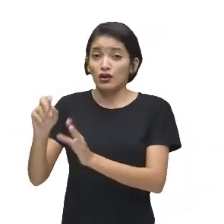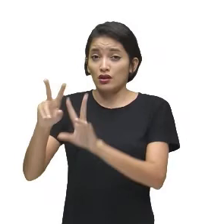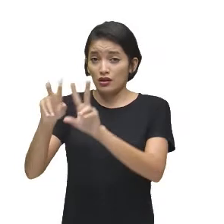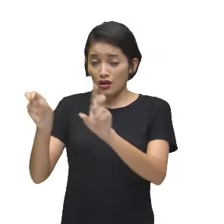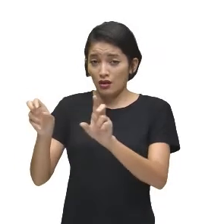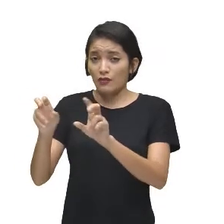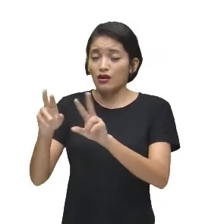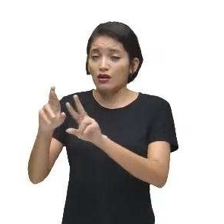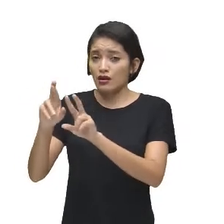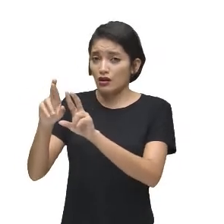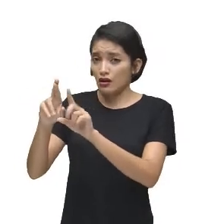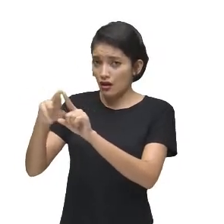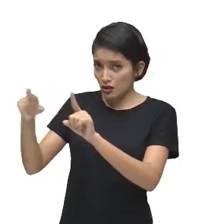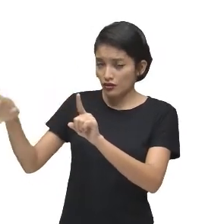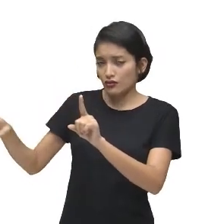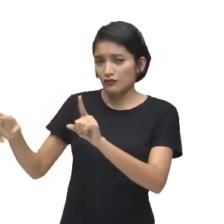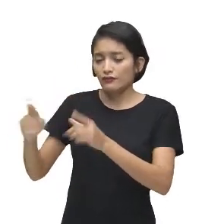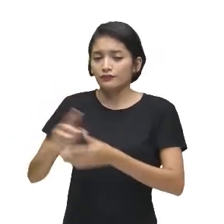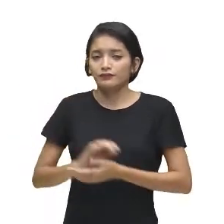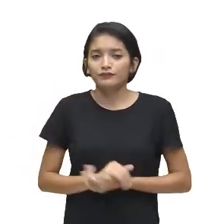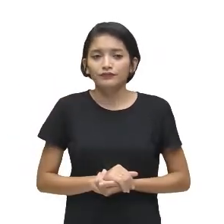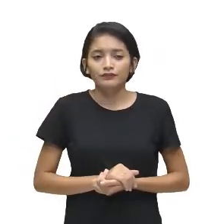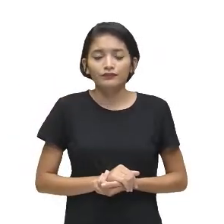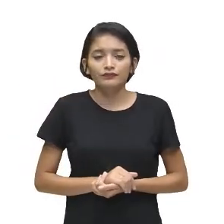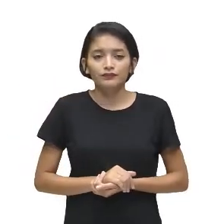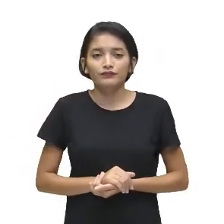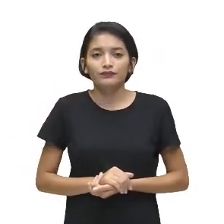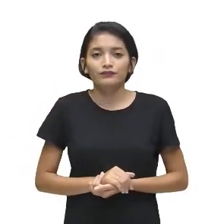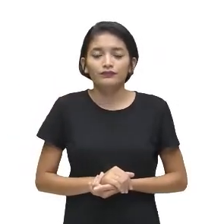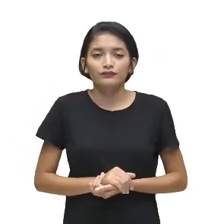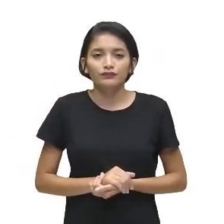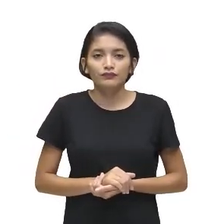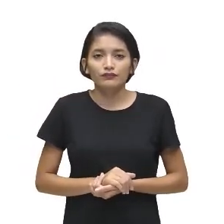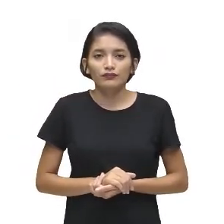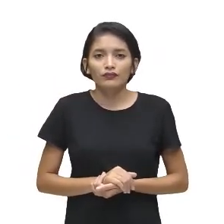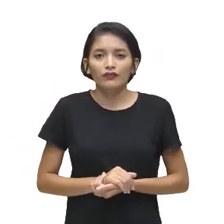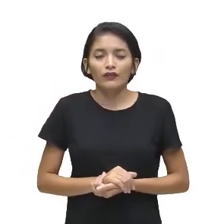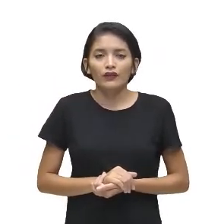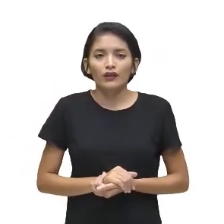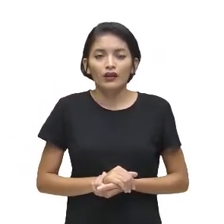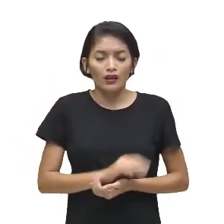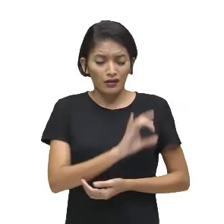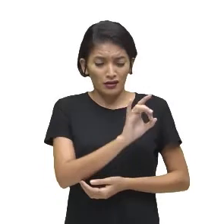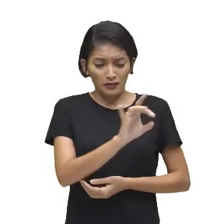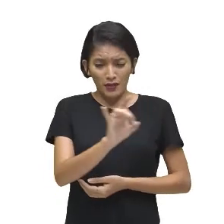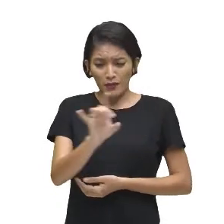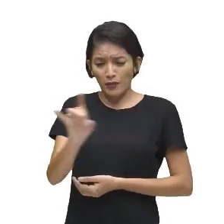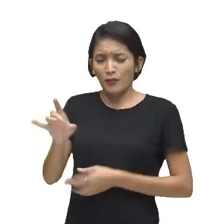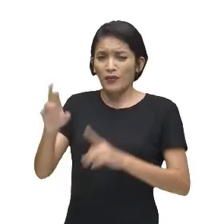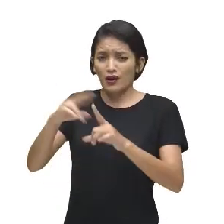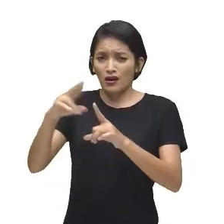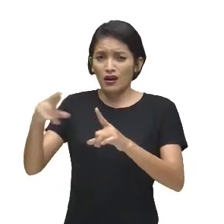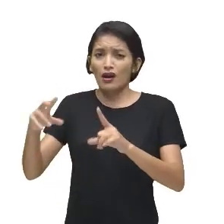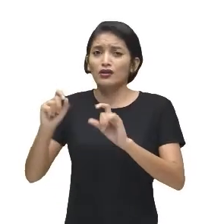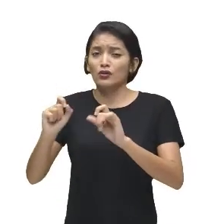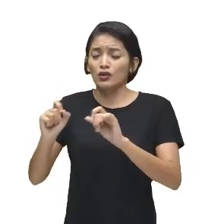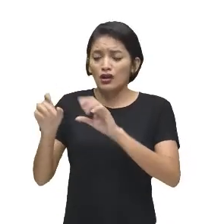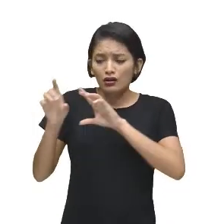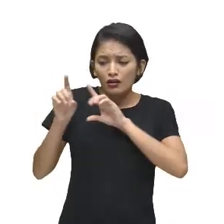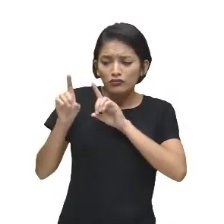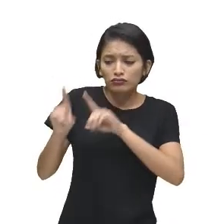religiões, na próxima cartela, é que toda religião, além da dimensão